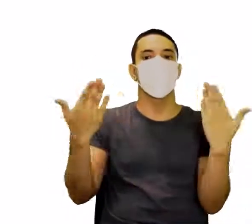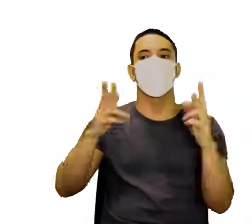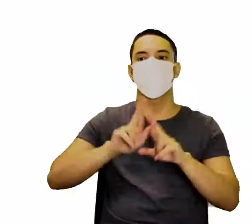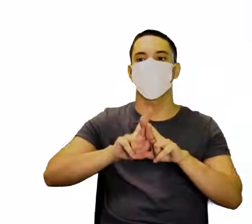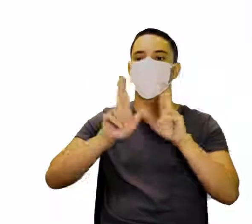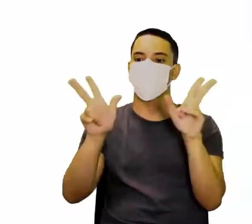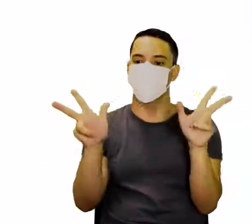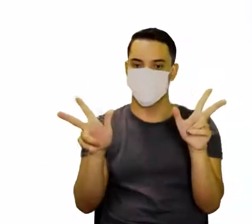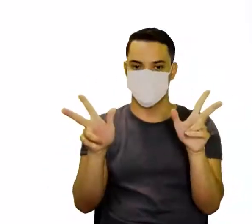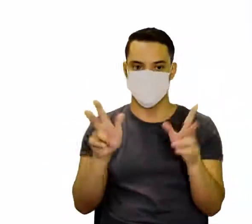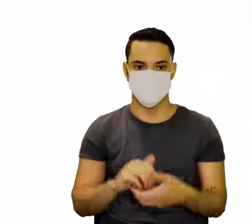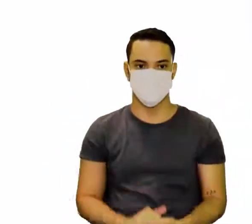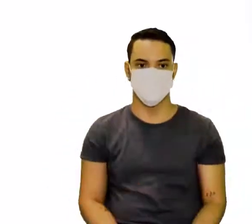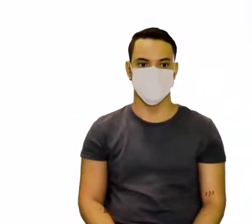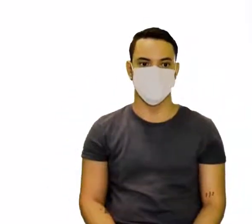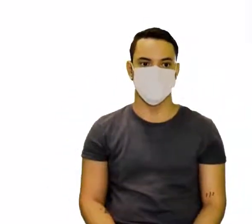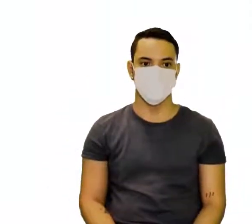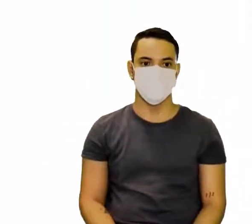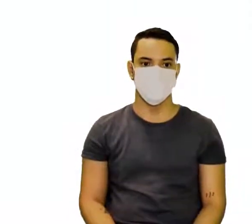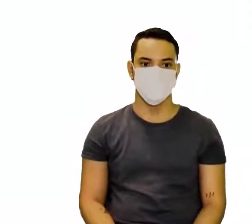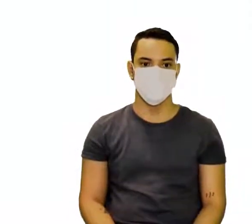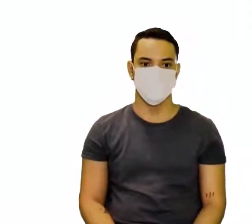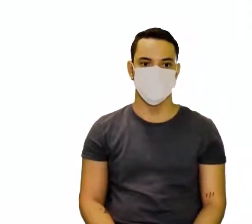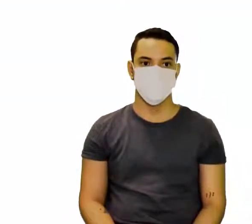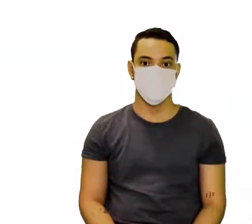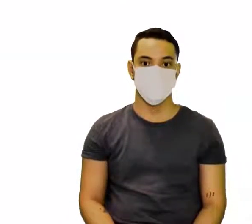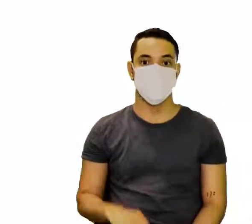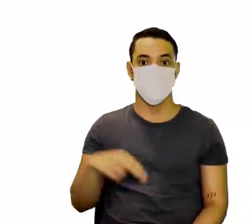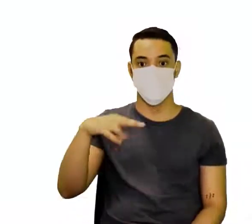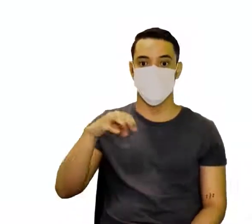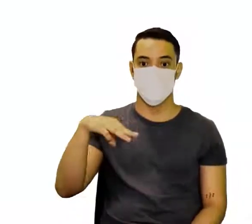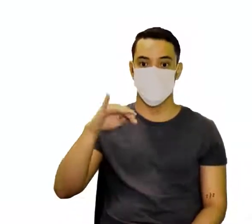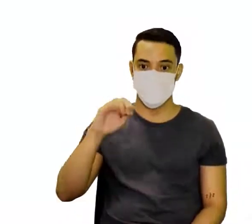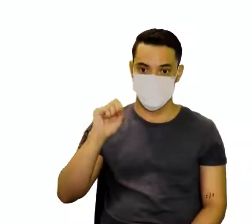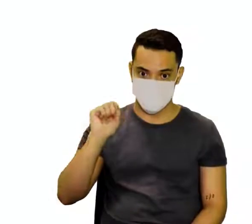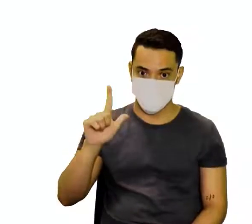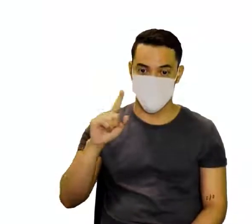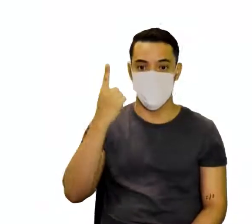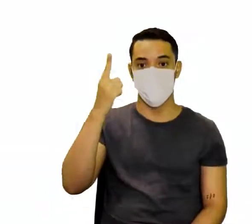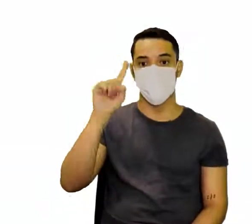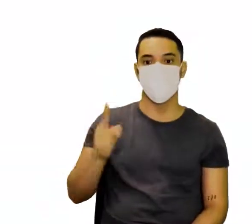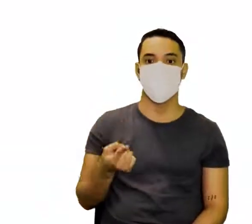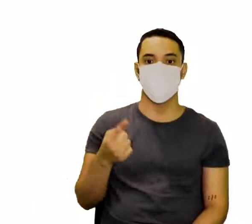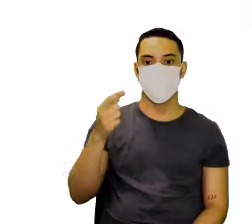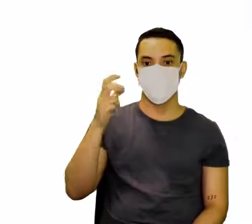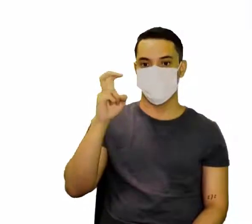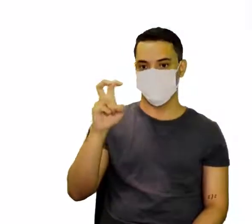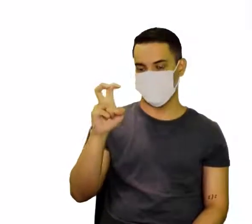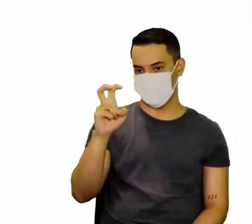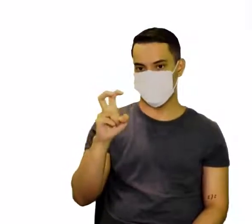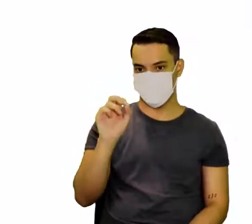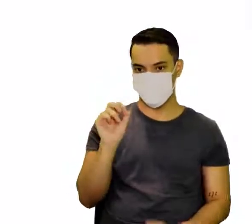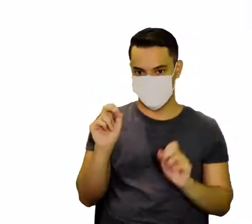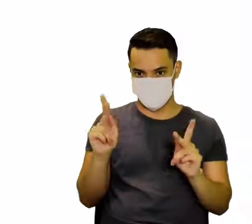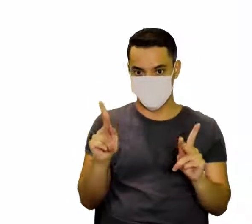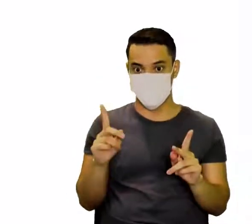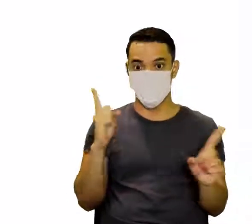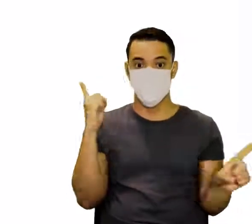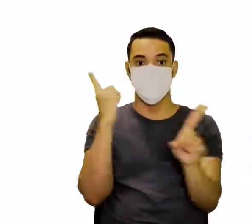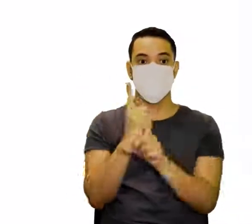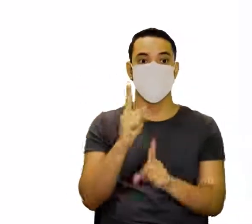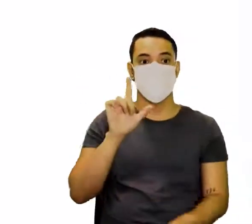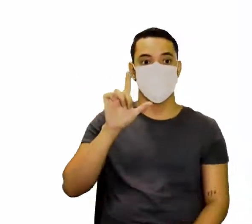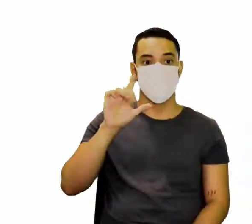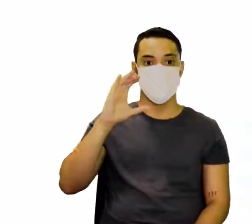diferença? Bom, o nominal é 1,5, ok? O que nós achamos na letra C